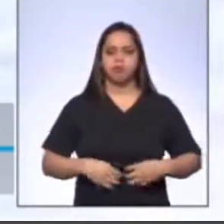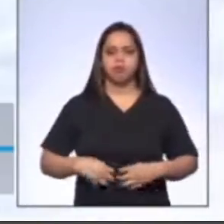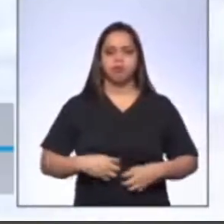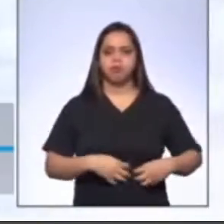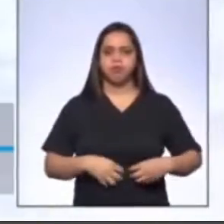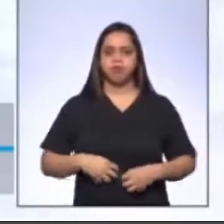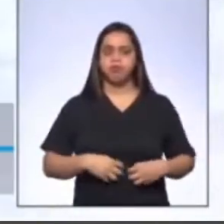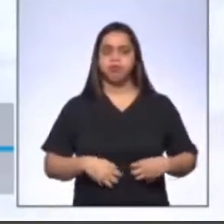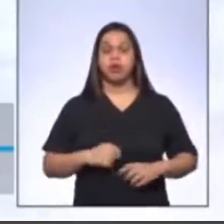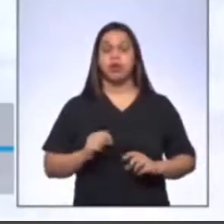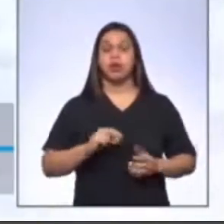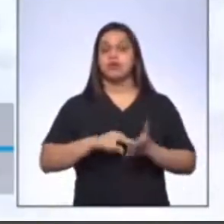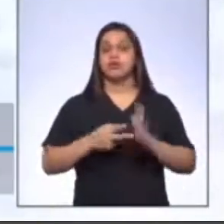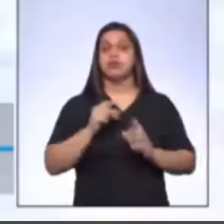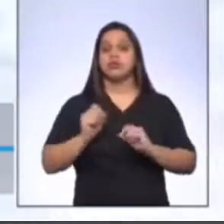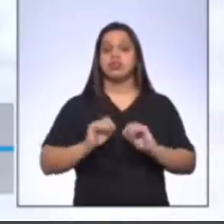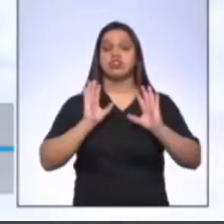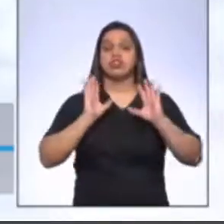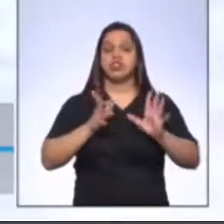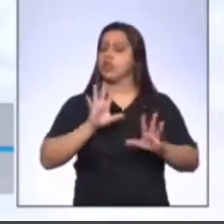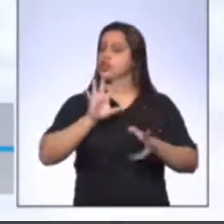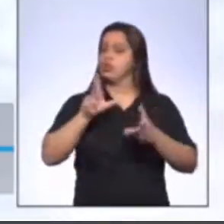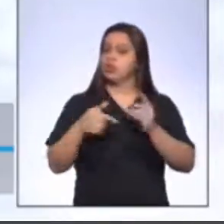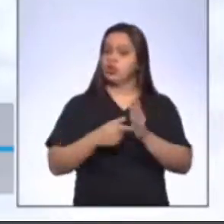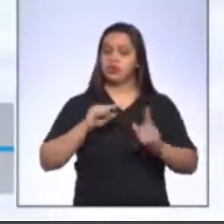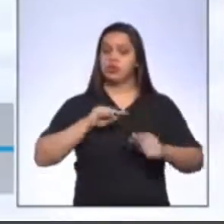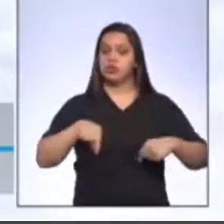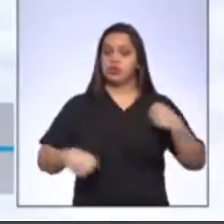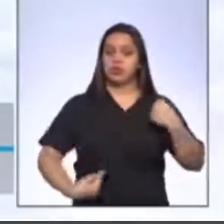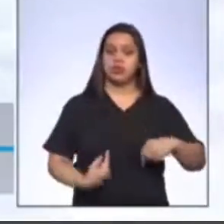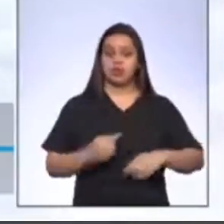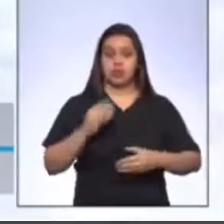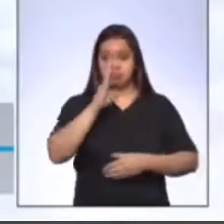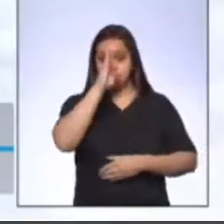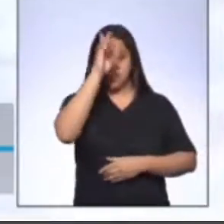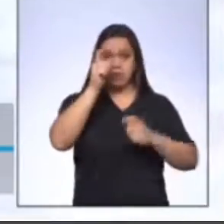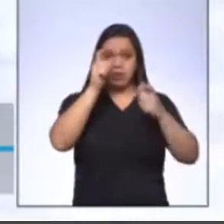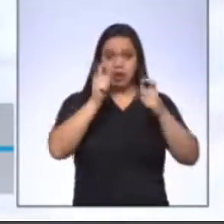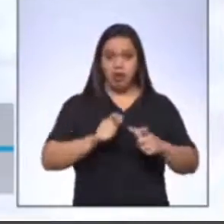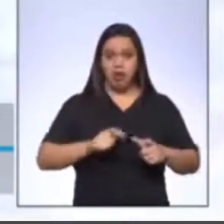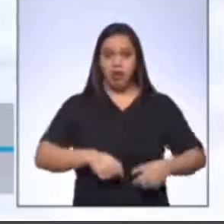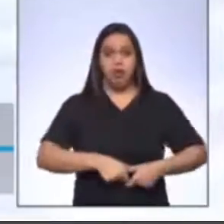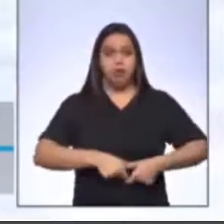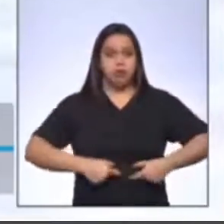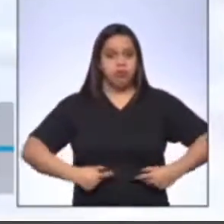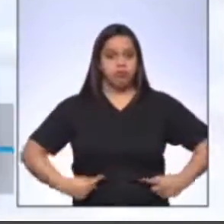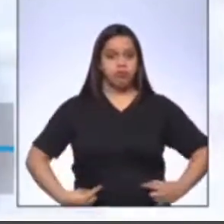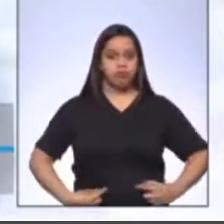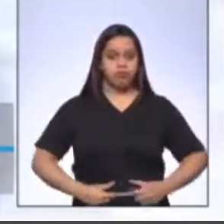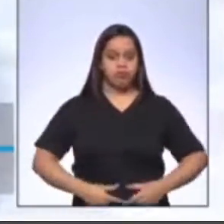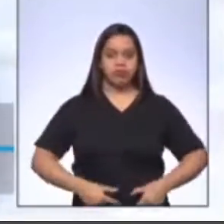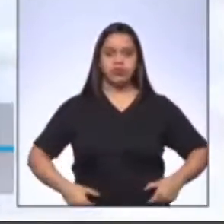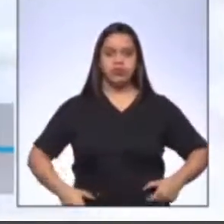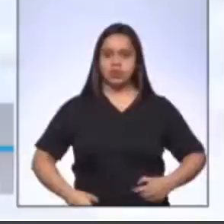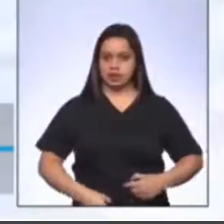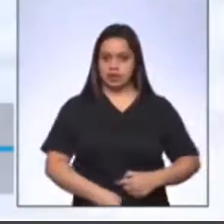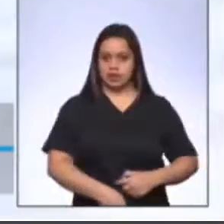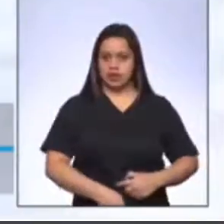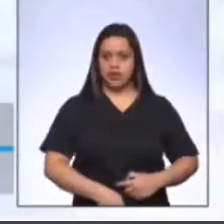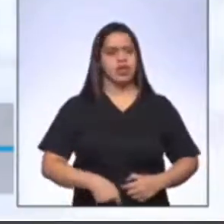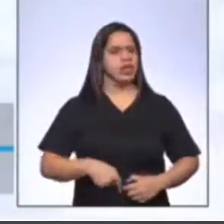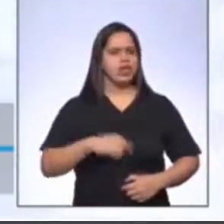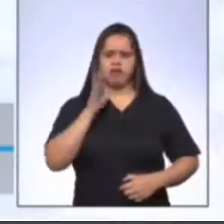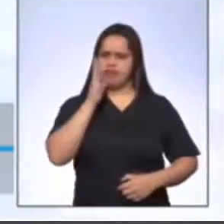é a digestão ocorrendo ali no principalmente no intestino tá aí vai ficar rodando aí ó bastante tempo tá bom